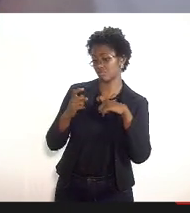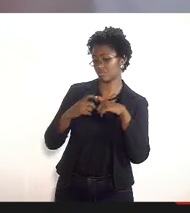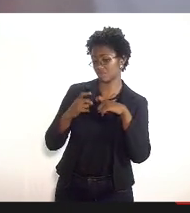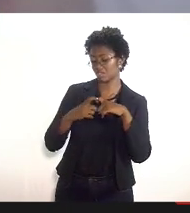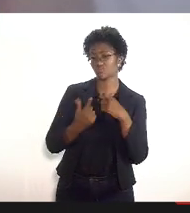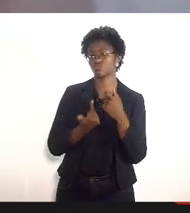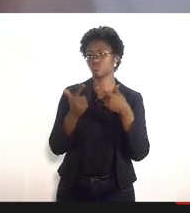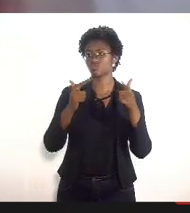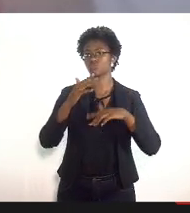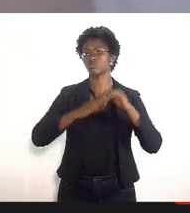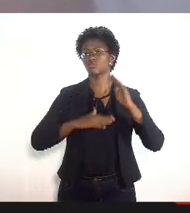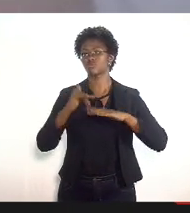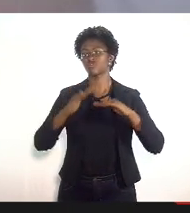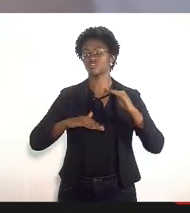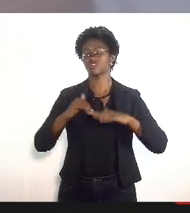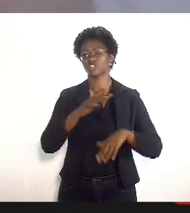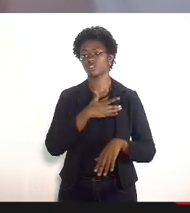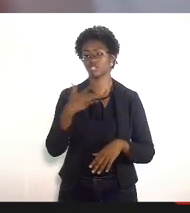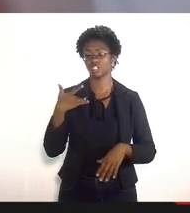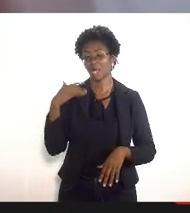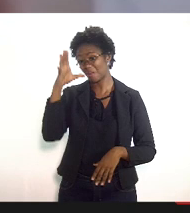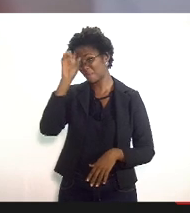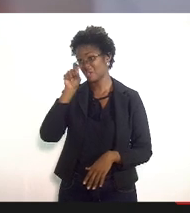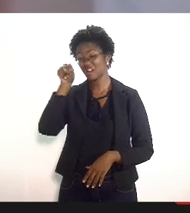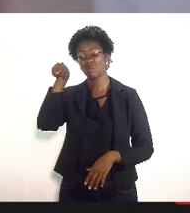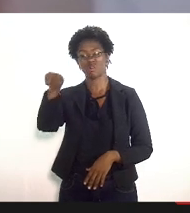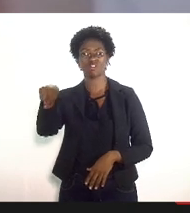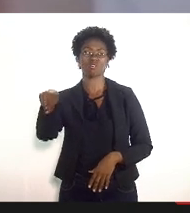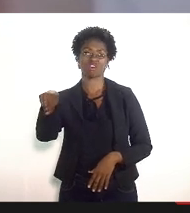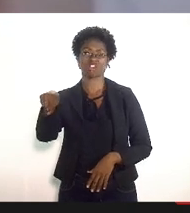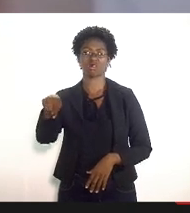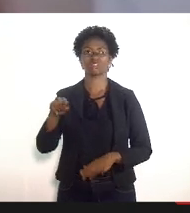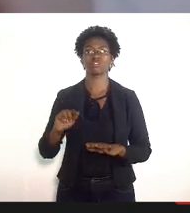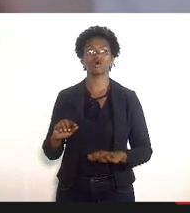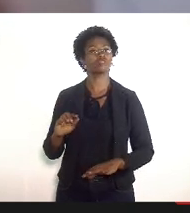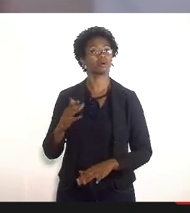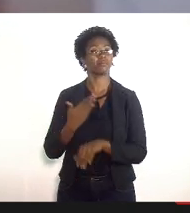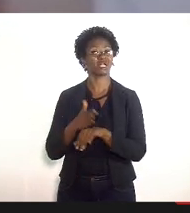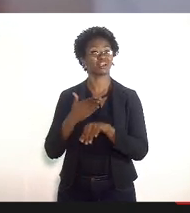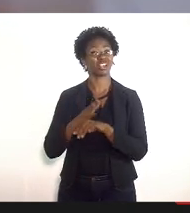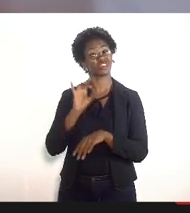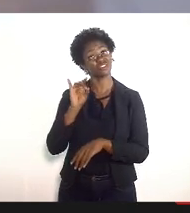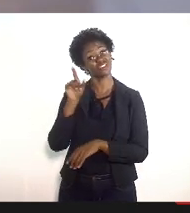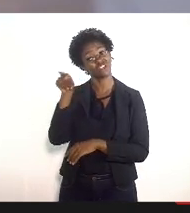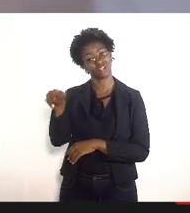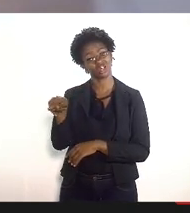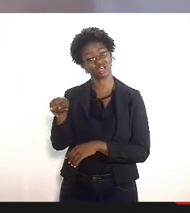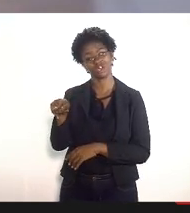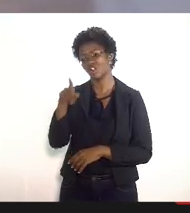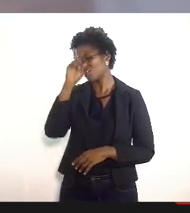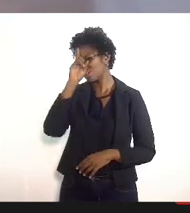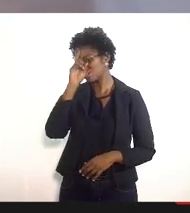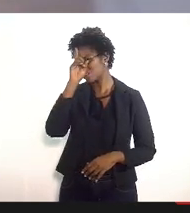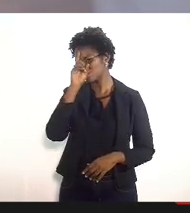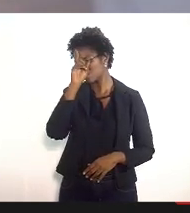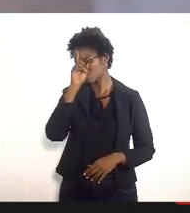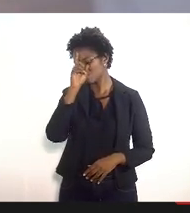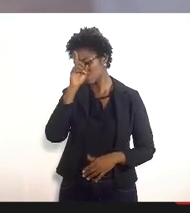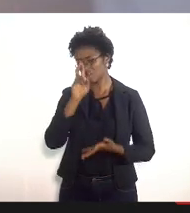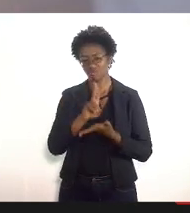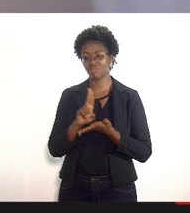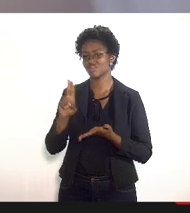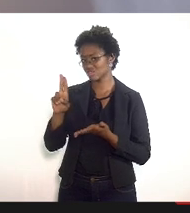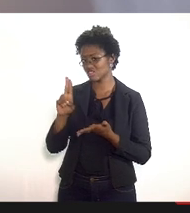outros profissionais de saúde, só aprendemos nela, só temos como praticar nela. Nem o hospital universitário oferece